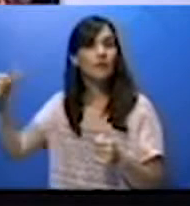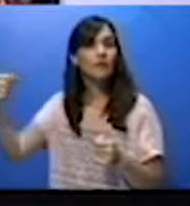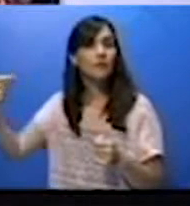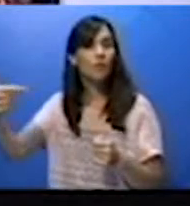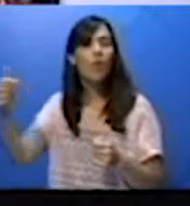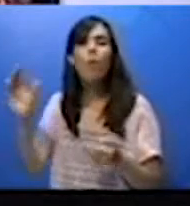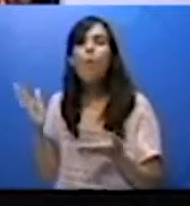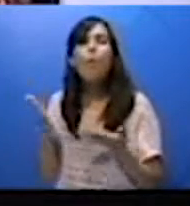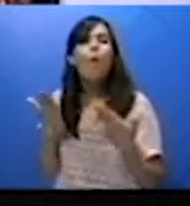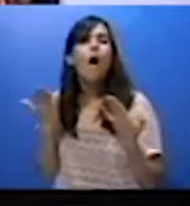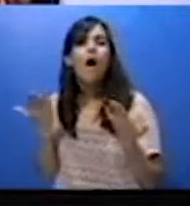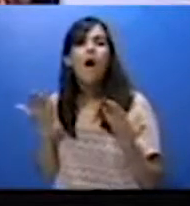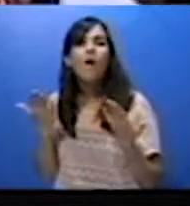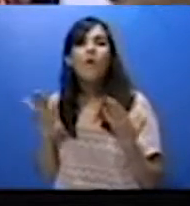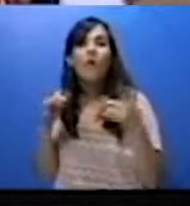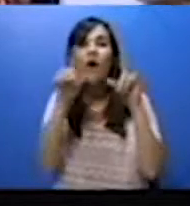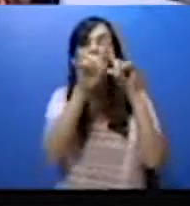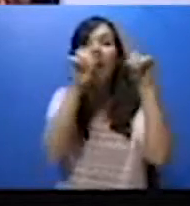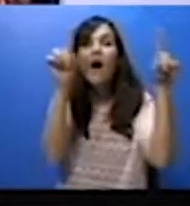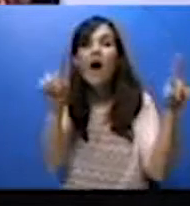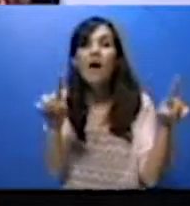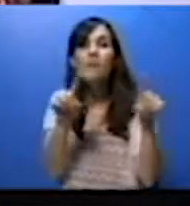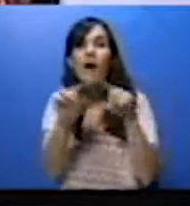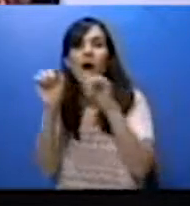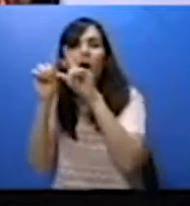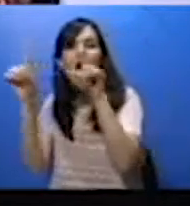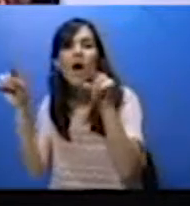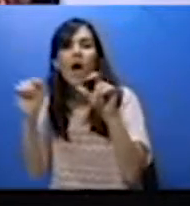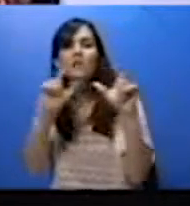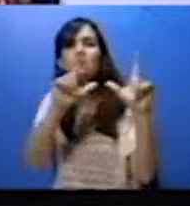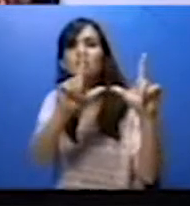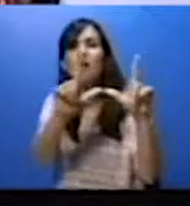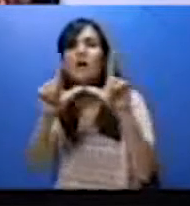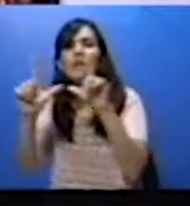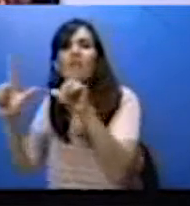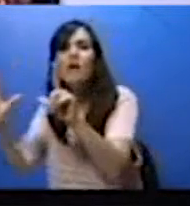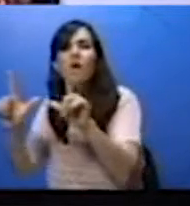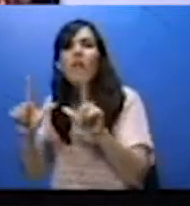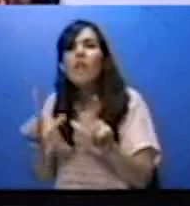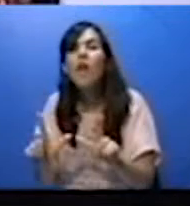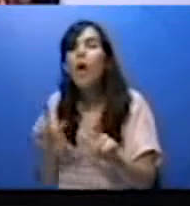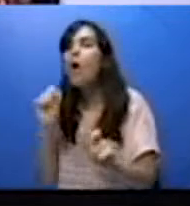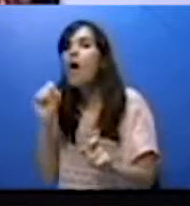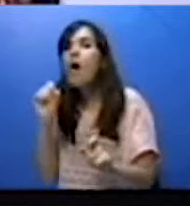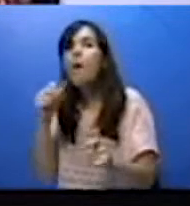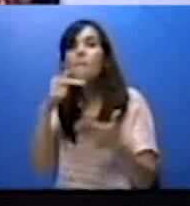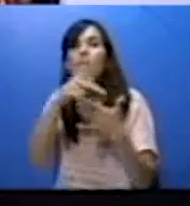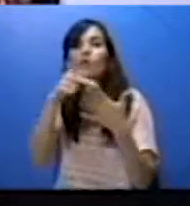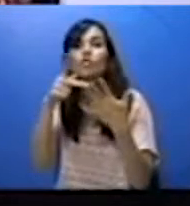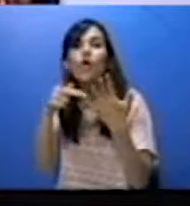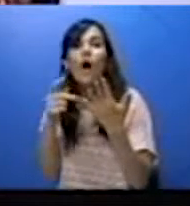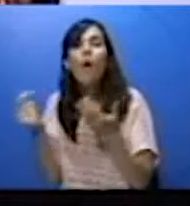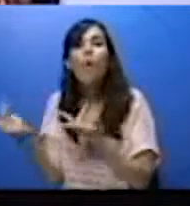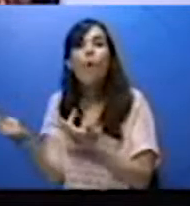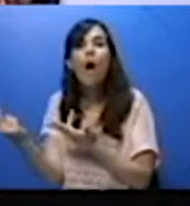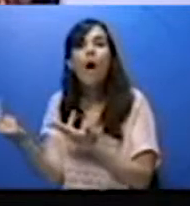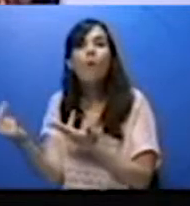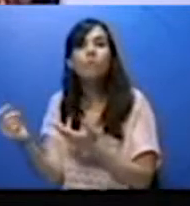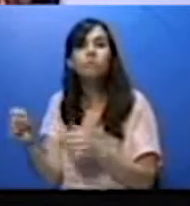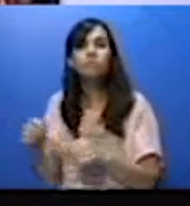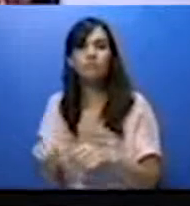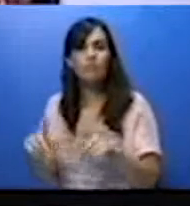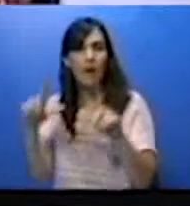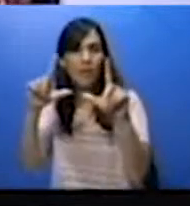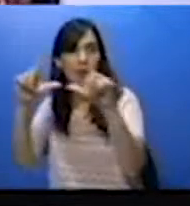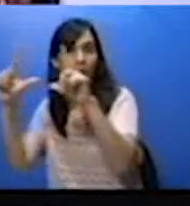ué da cena que tem aqui personagem que aparece aqui que também está aqui